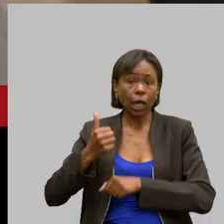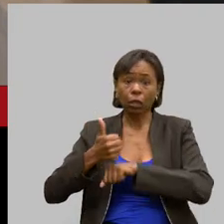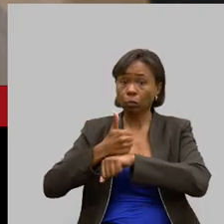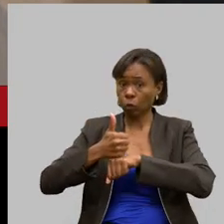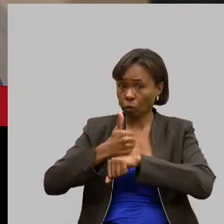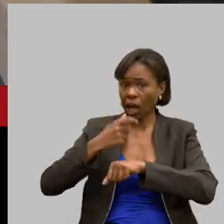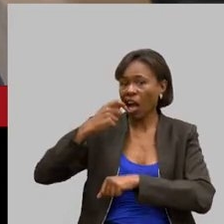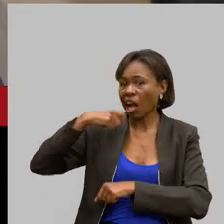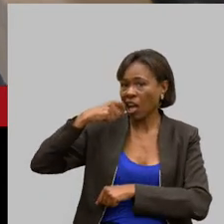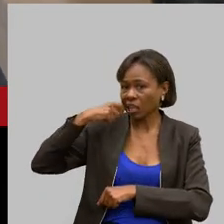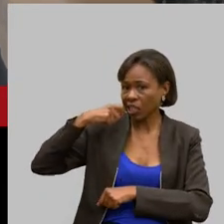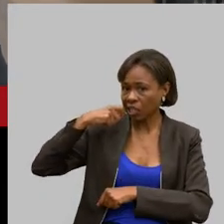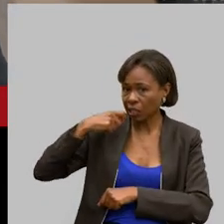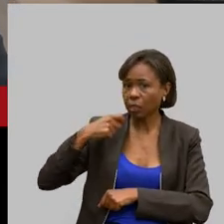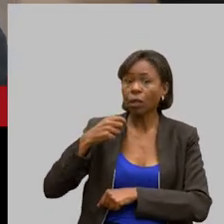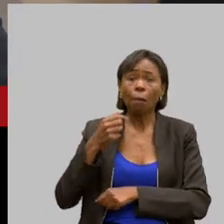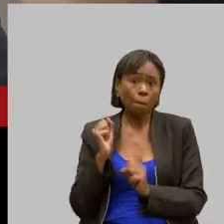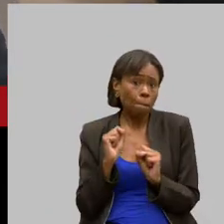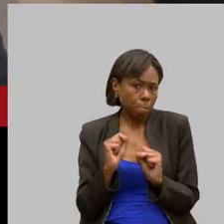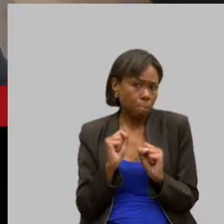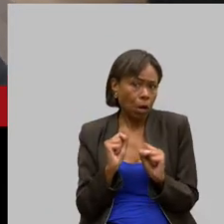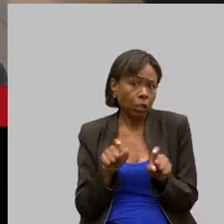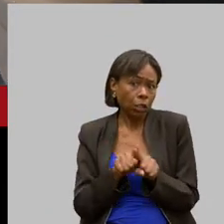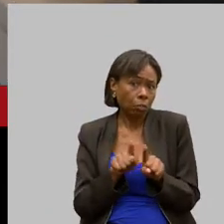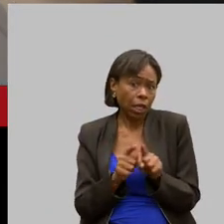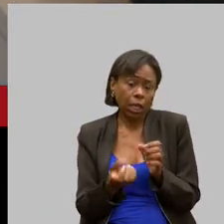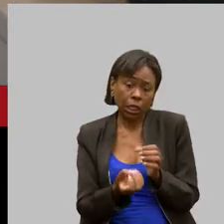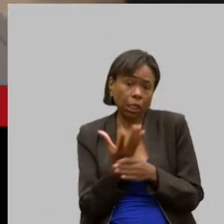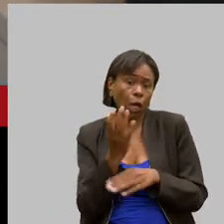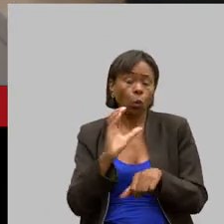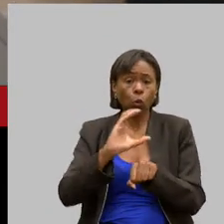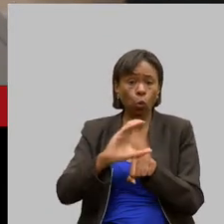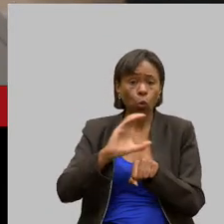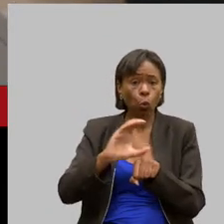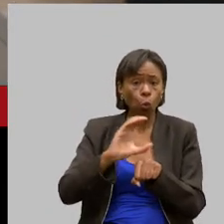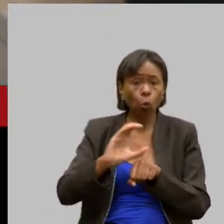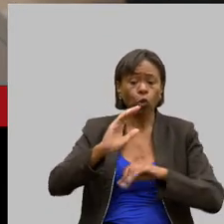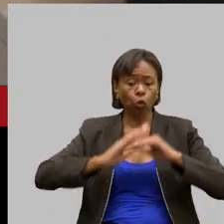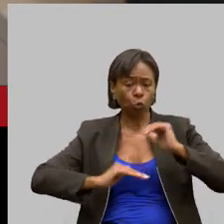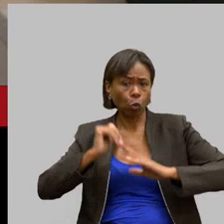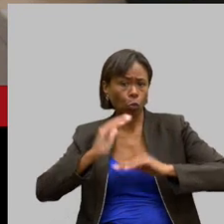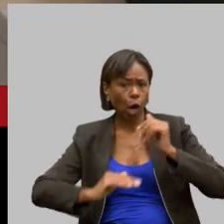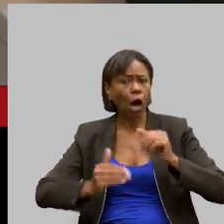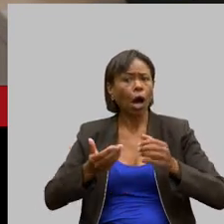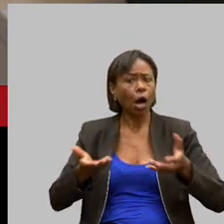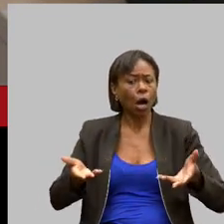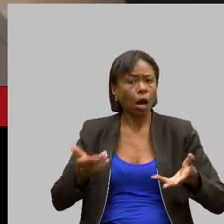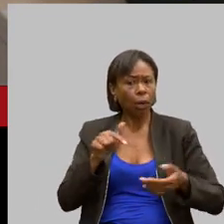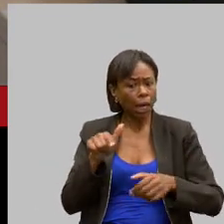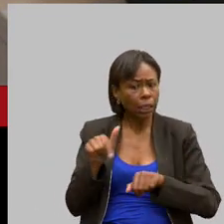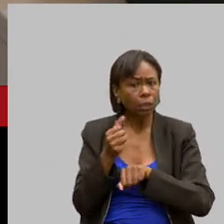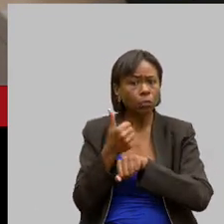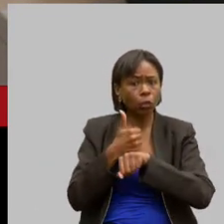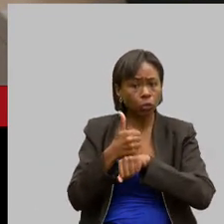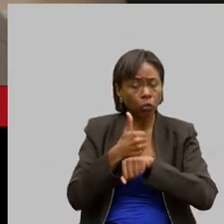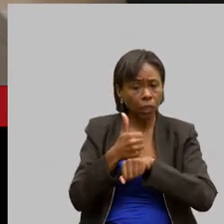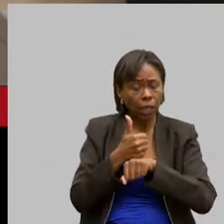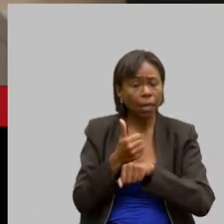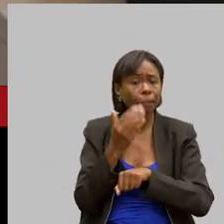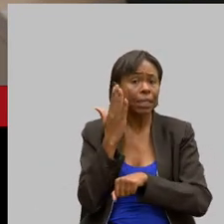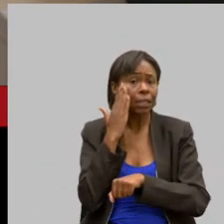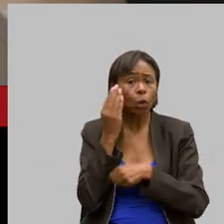gente poderá também ofertar os cursos né e qualificação para esses profissionais para abordagem pro tratamento dos